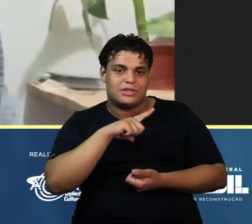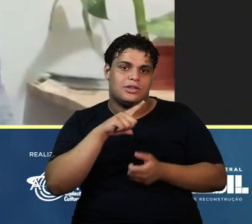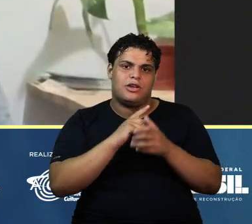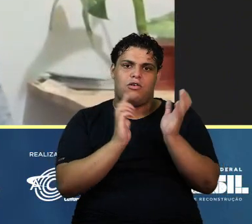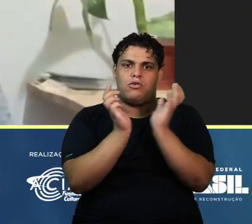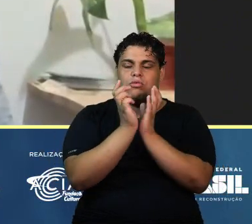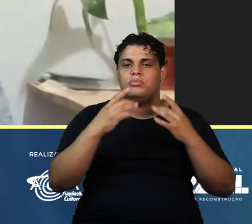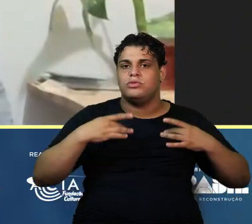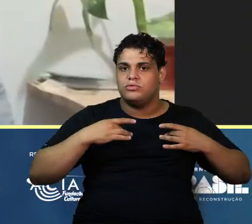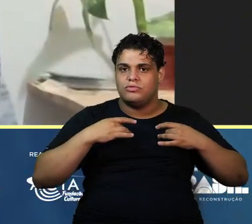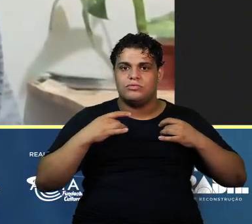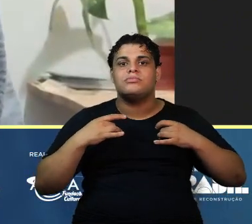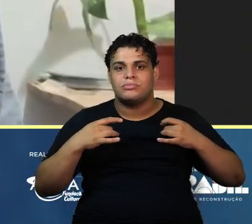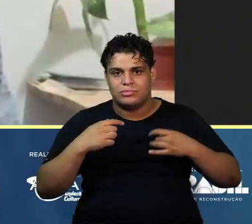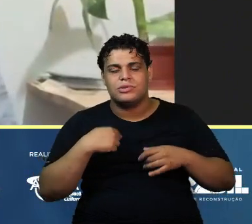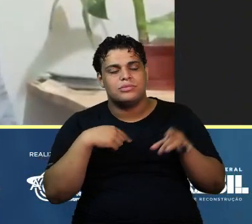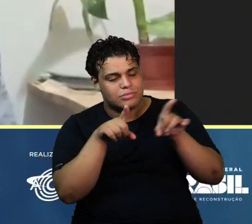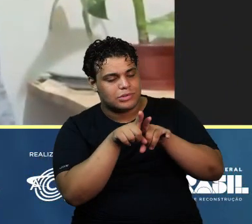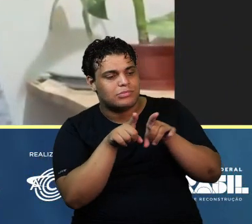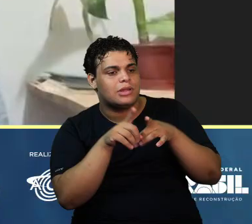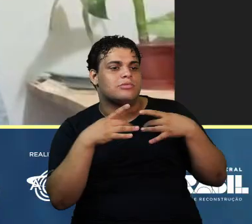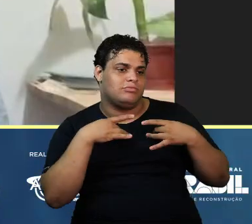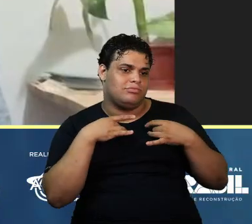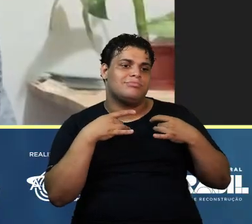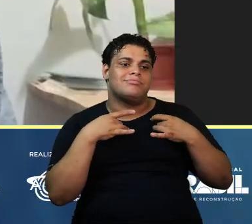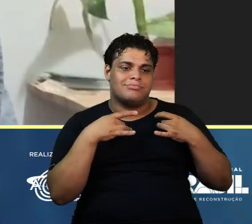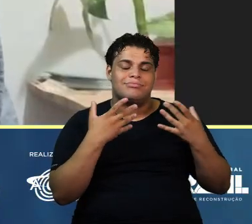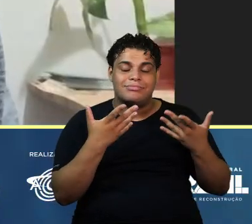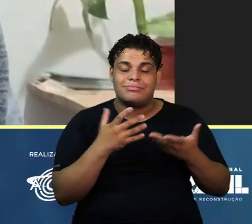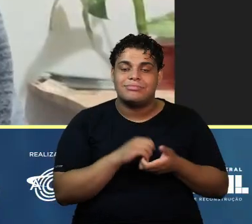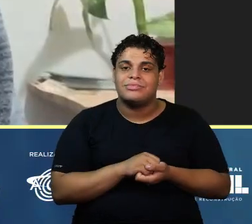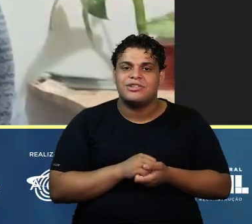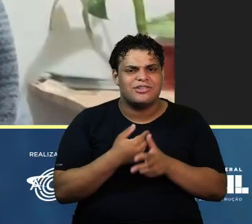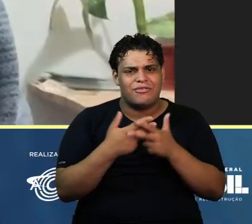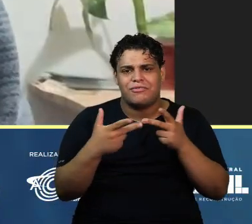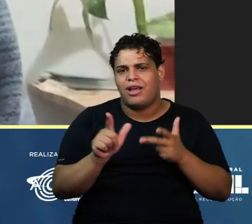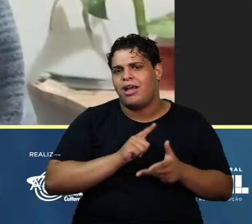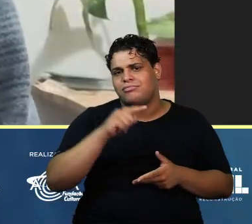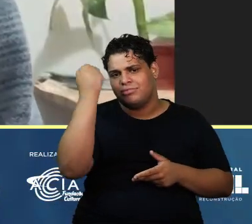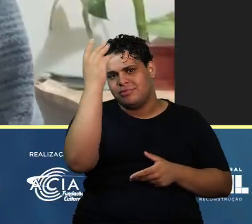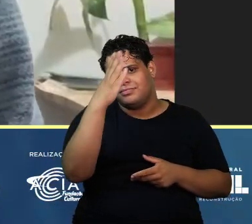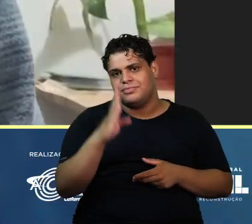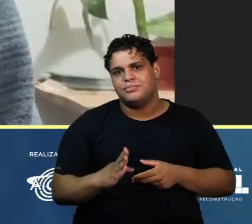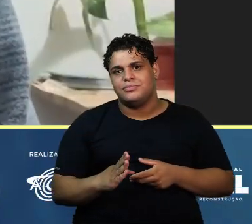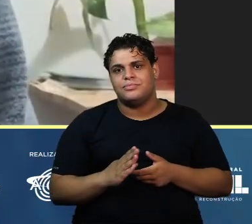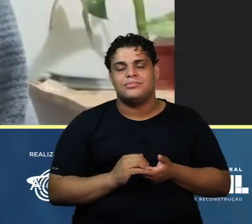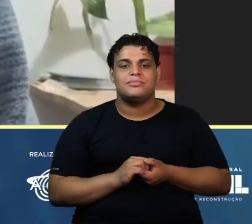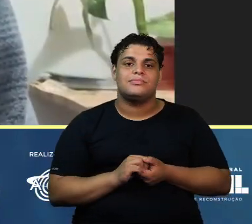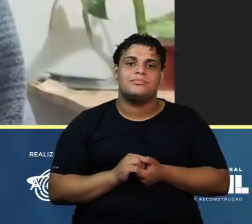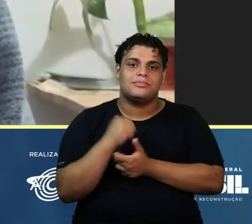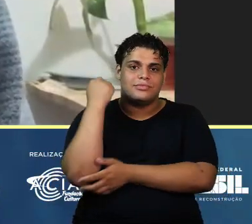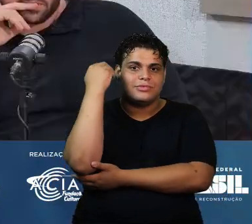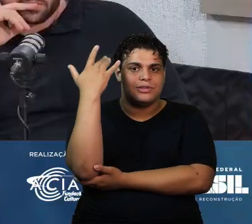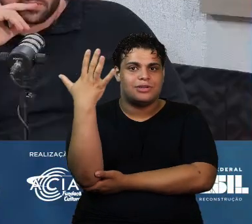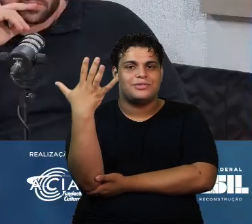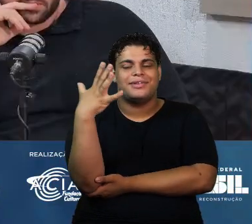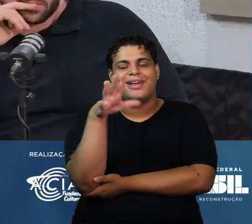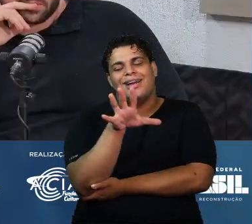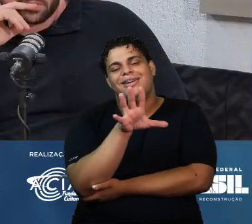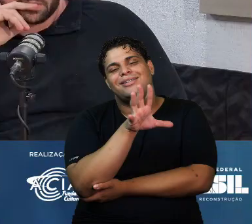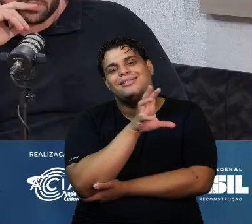né? Então eu sou mais um de vários voluntários espalhados pelo Brasil que ama a natureza e